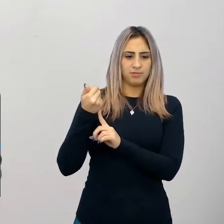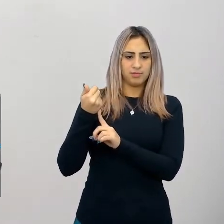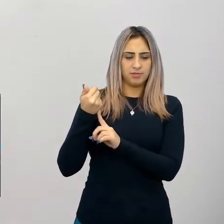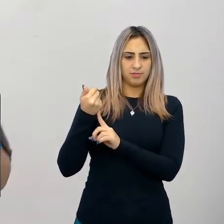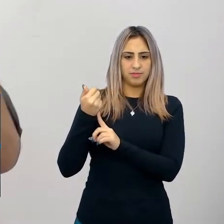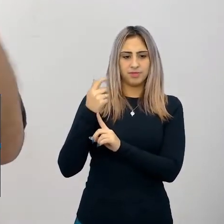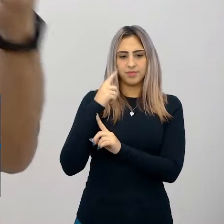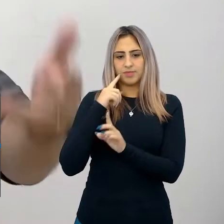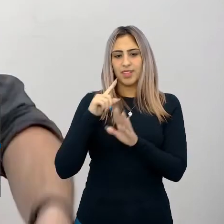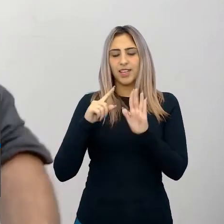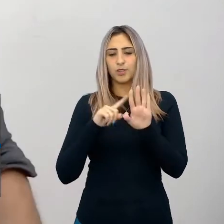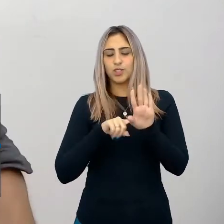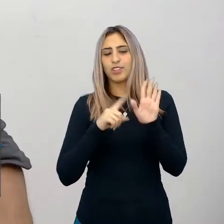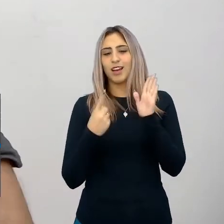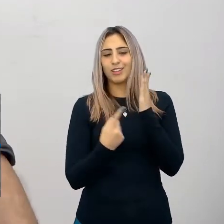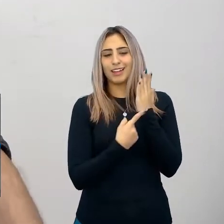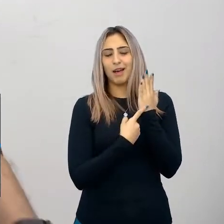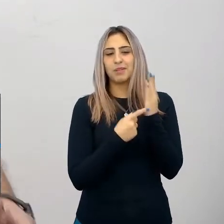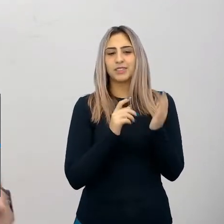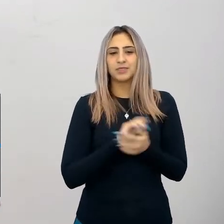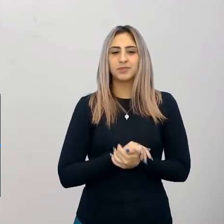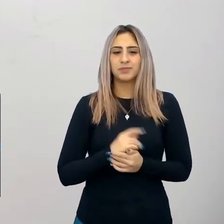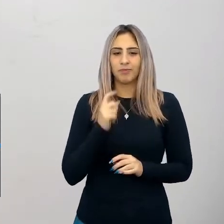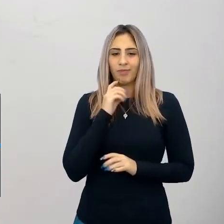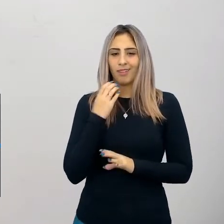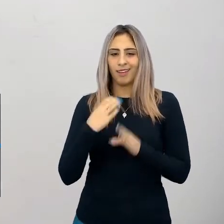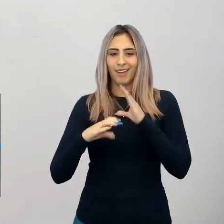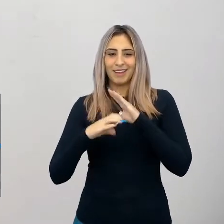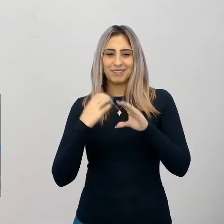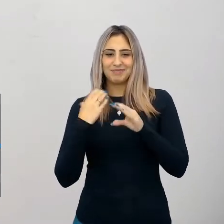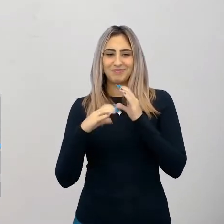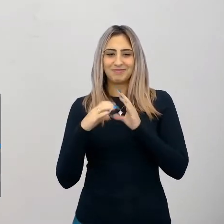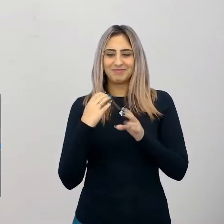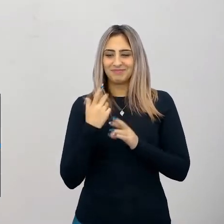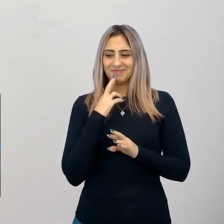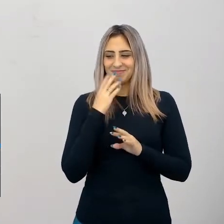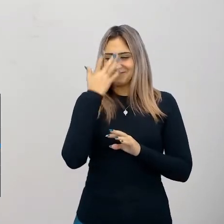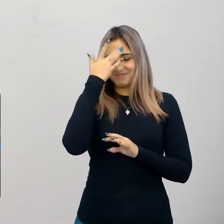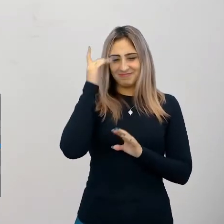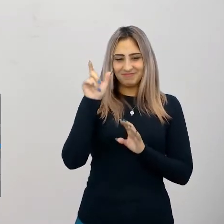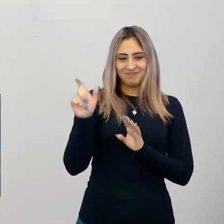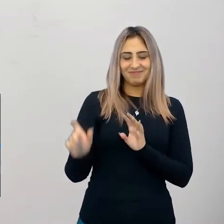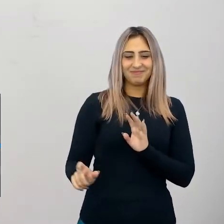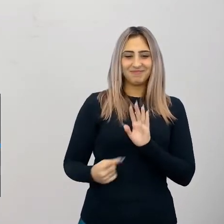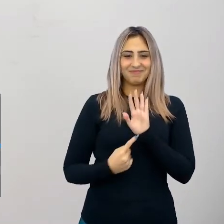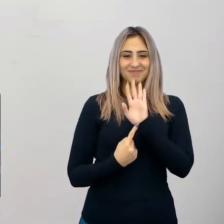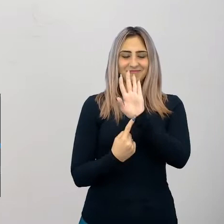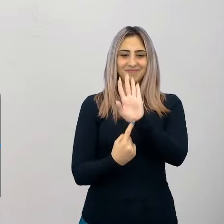metáforas, metonímias, antíteses e tal. Quando o rapaz decide